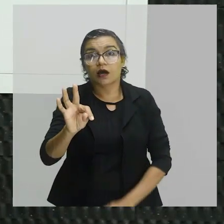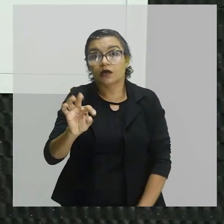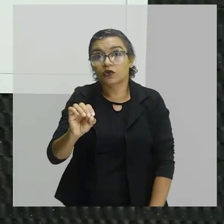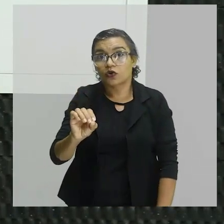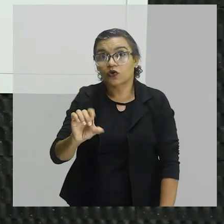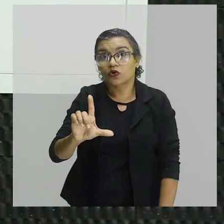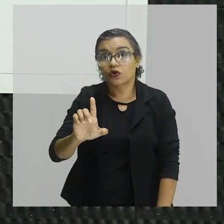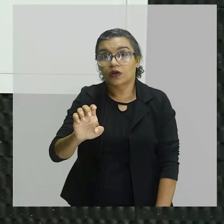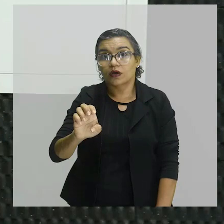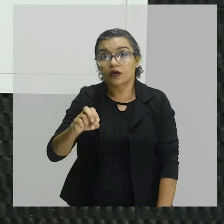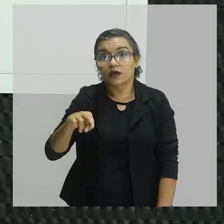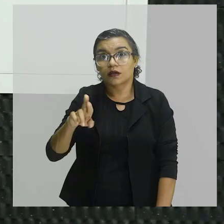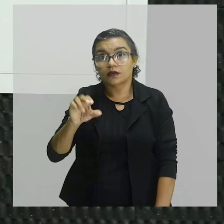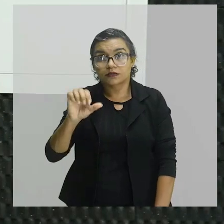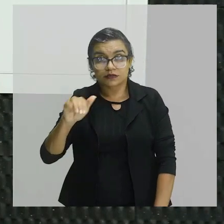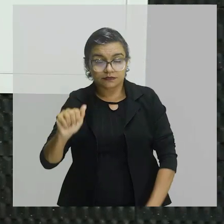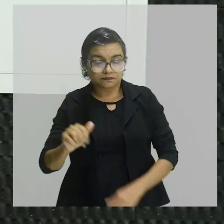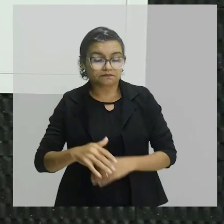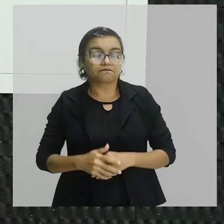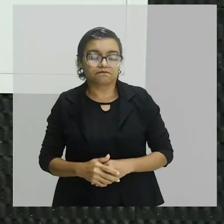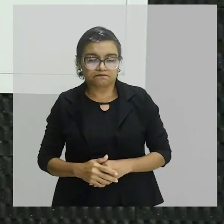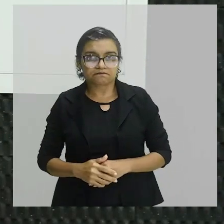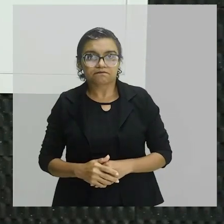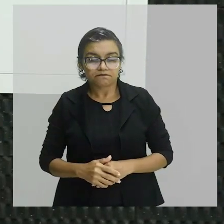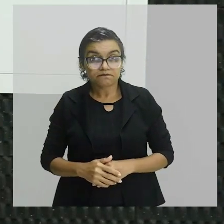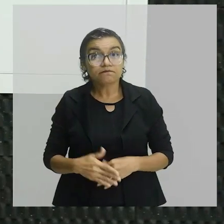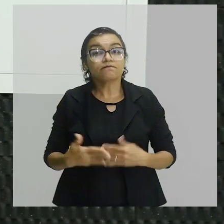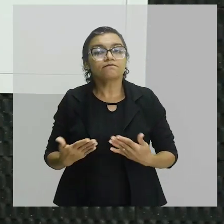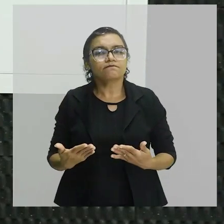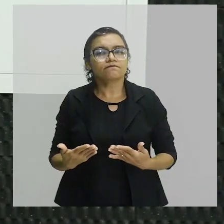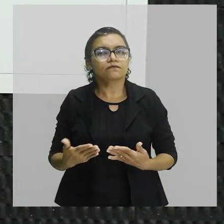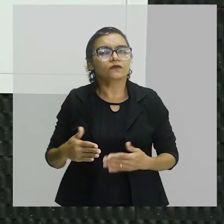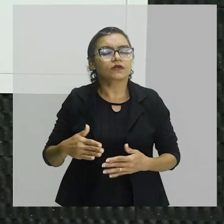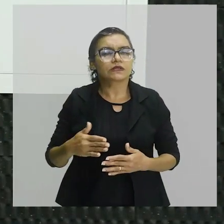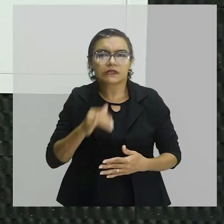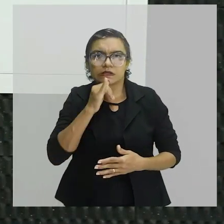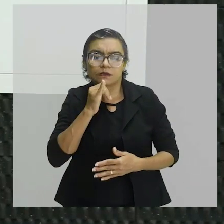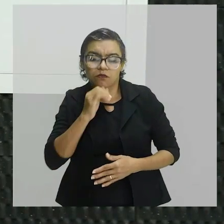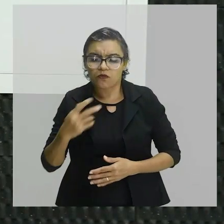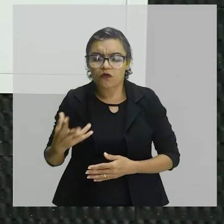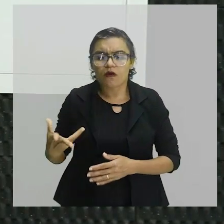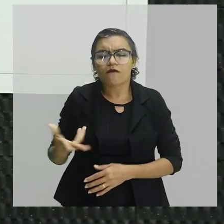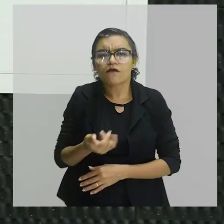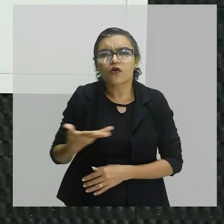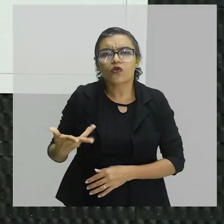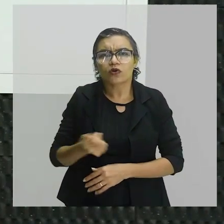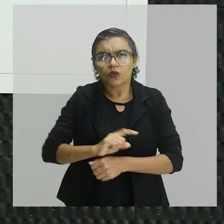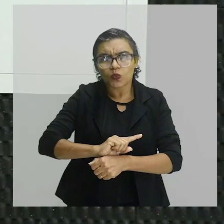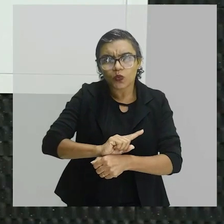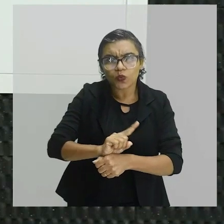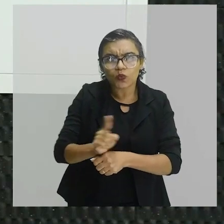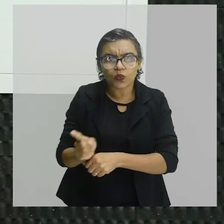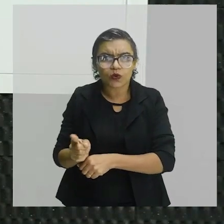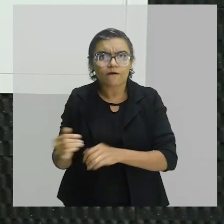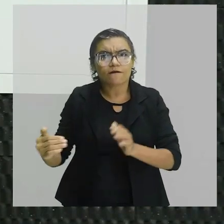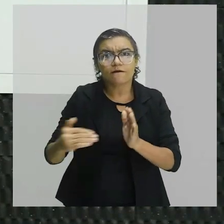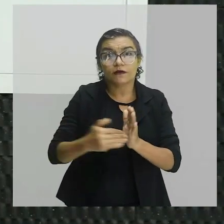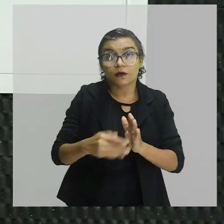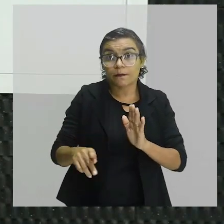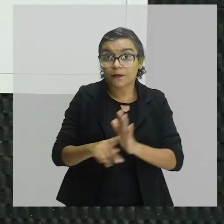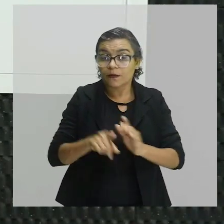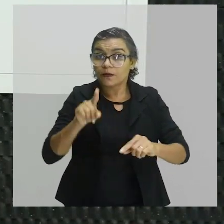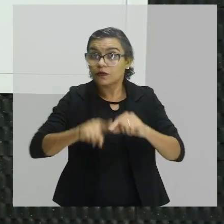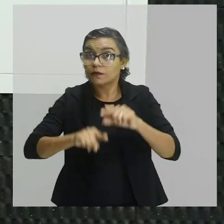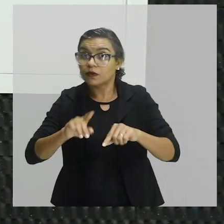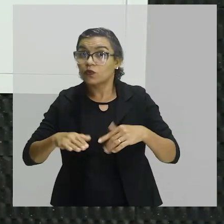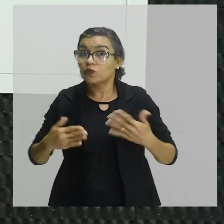né? A velocidade de tolerância que é dada. Neste caso, qual foi a velocidade final registrada pelo aparelho? Então,